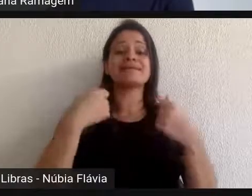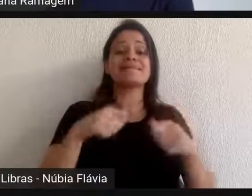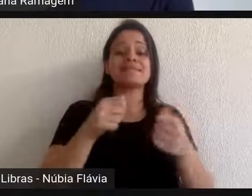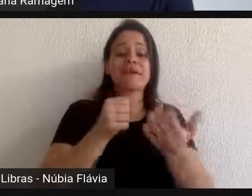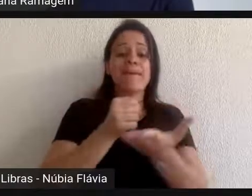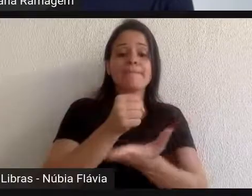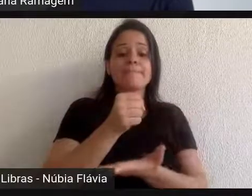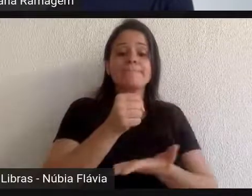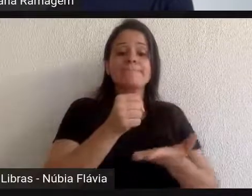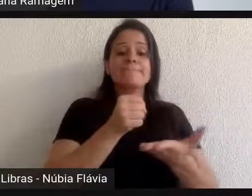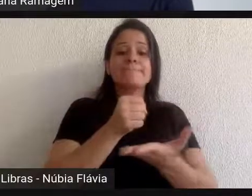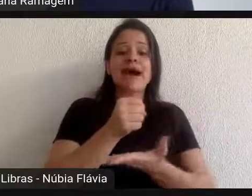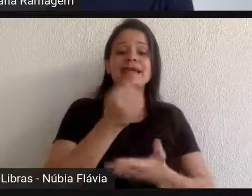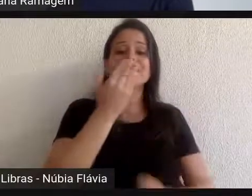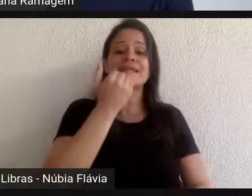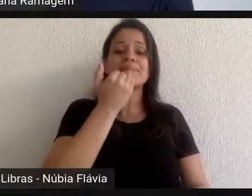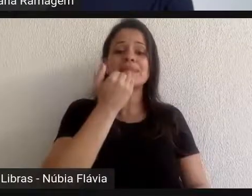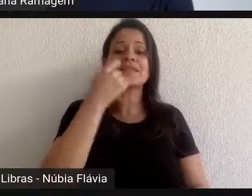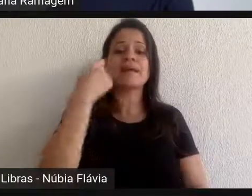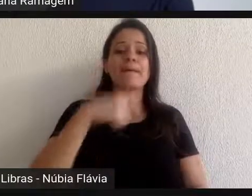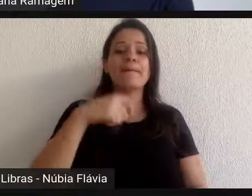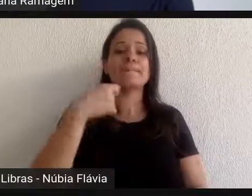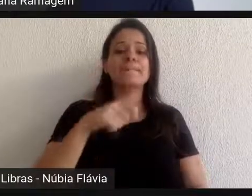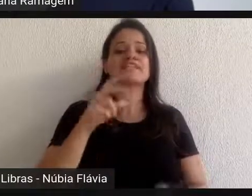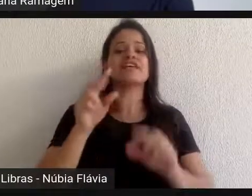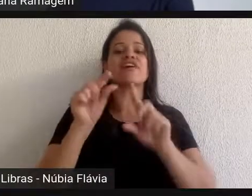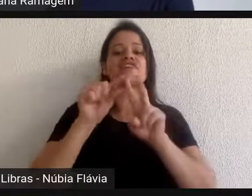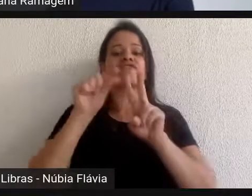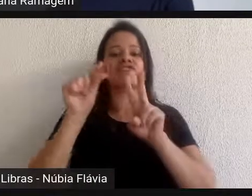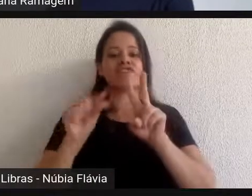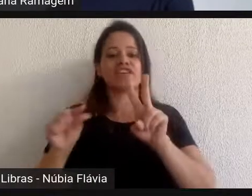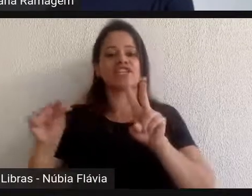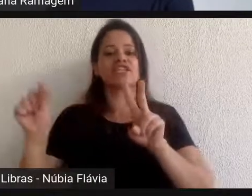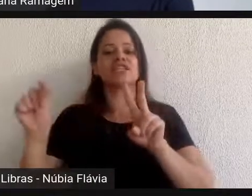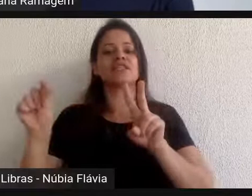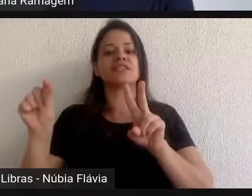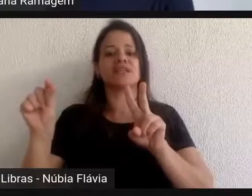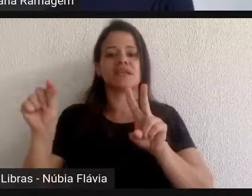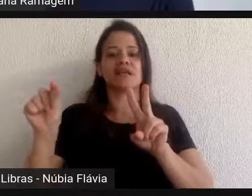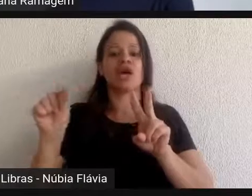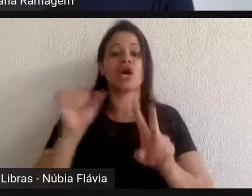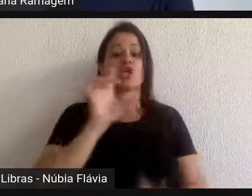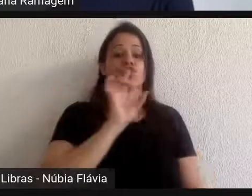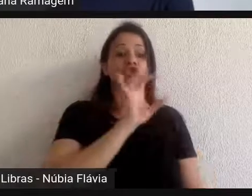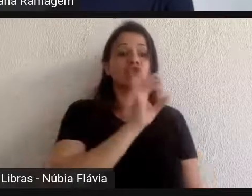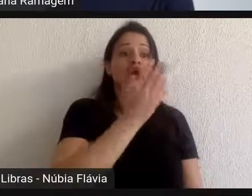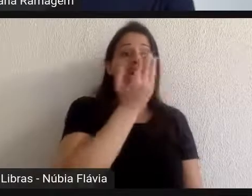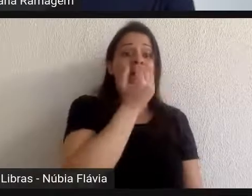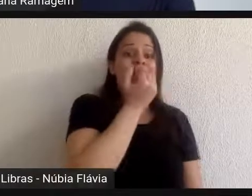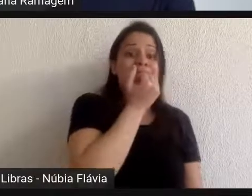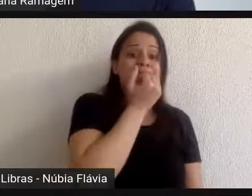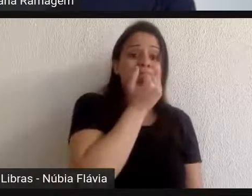precisa ser os alimentos de origem vegetal e não os alimentos de origem animal.